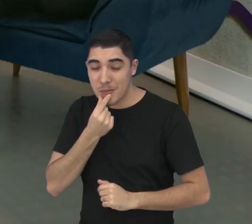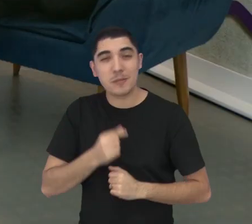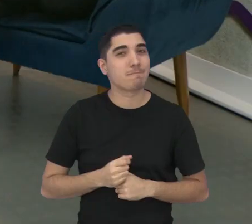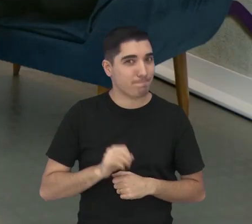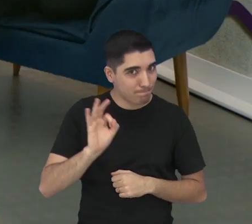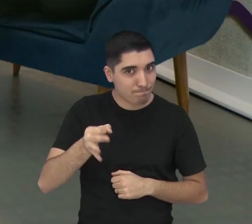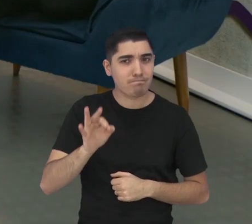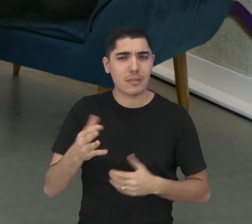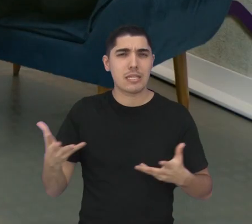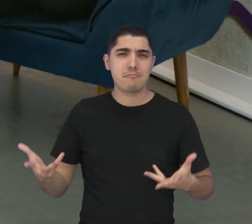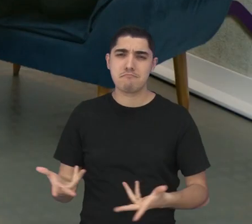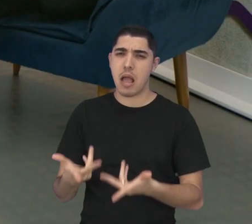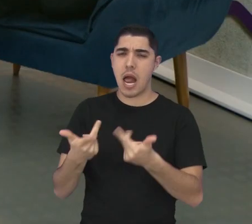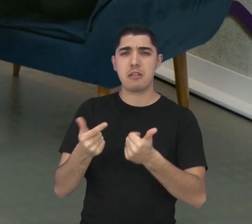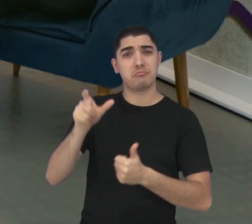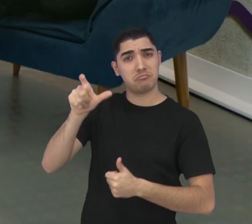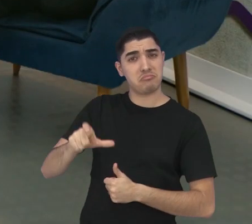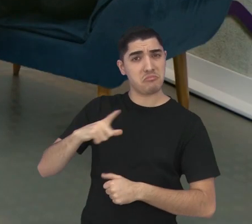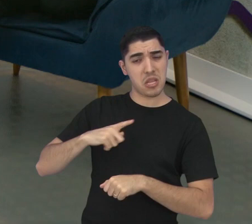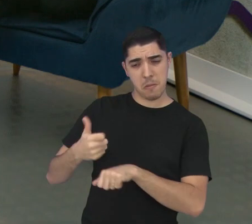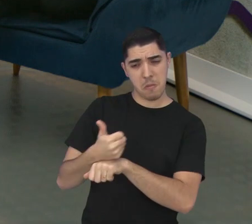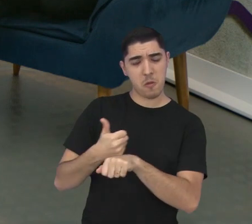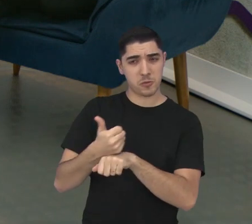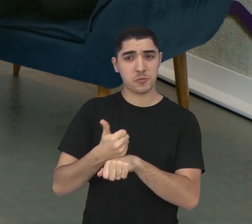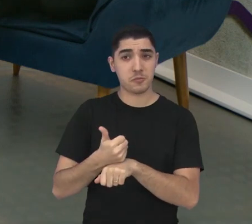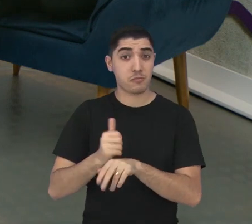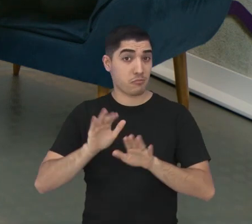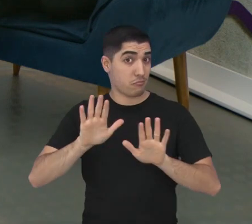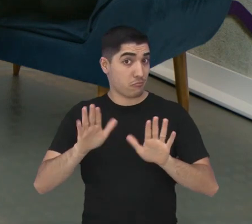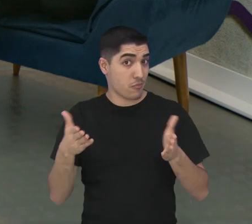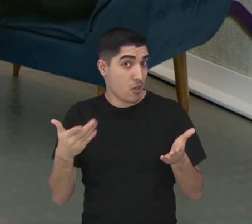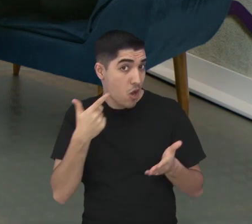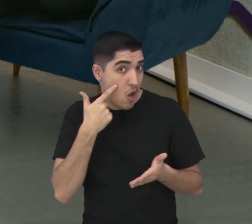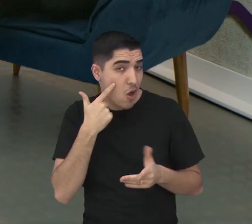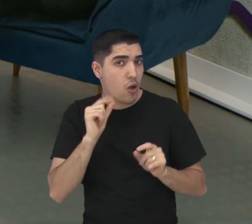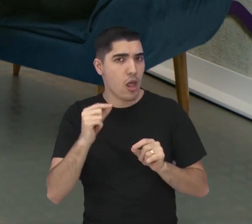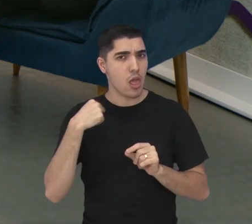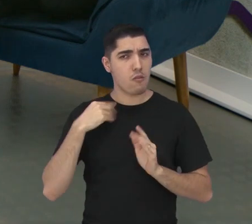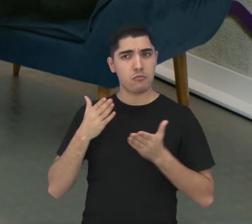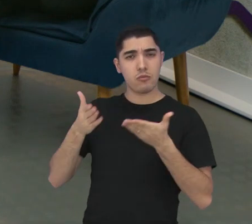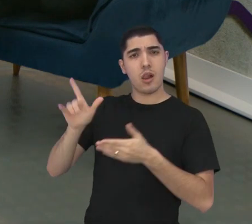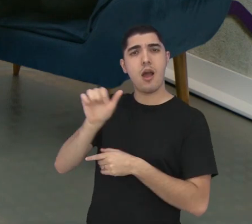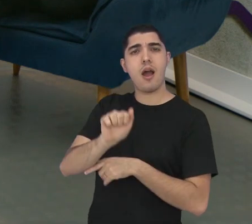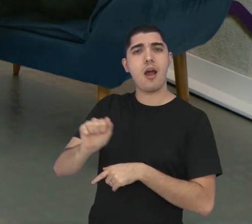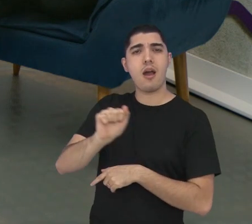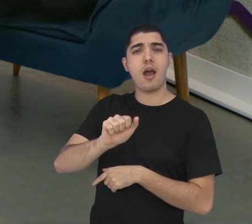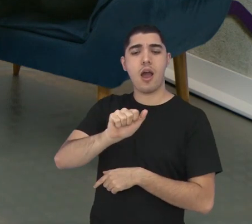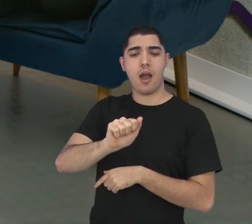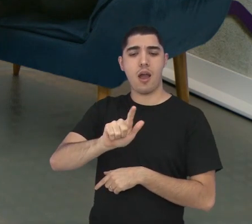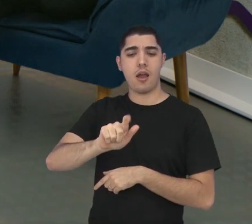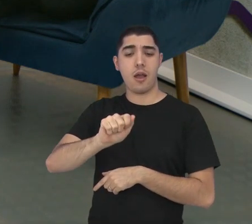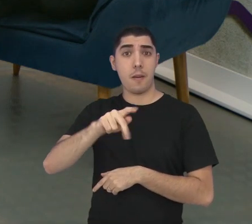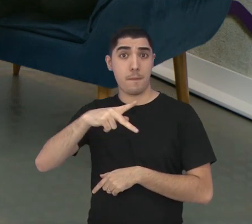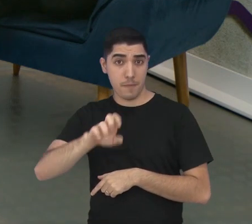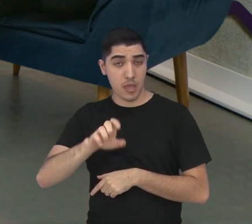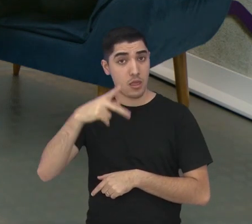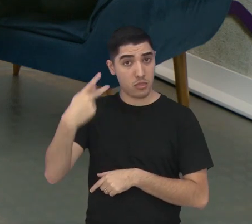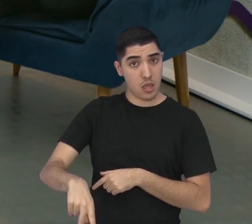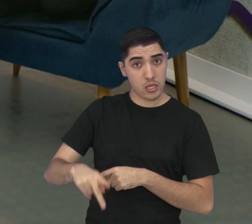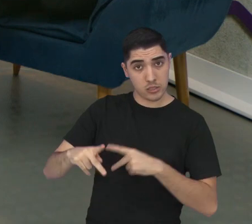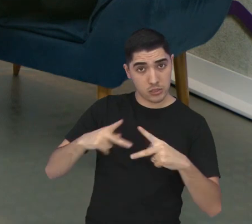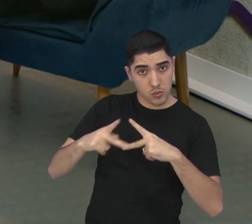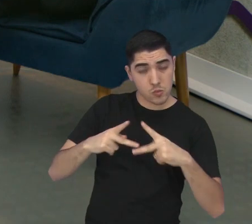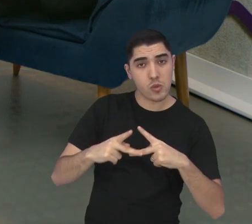E quanta nobreza existe por trás dessa carreira. E olha que eu fui lá na Associação Ágape, uma ONG aqui da